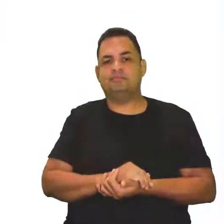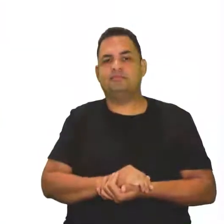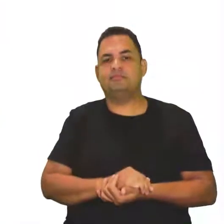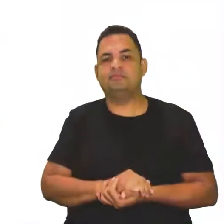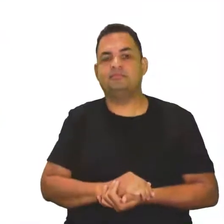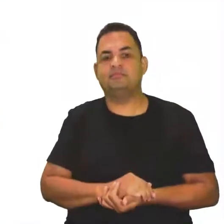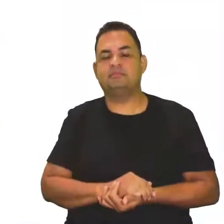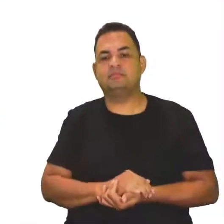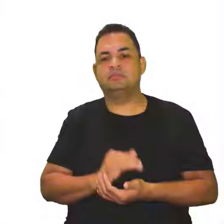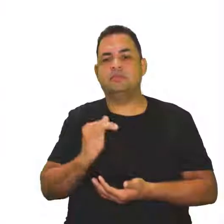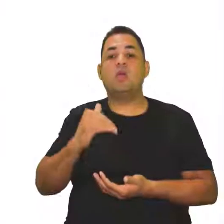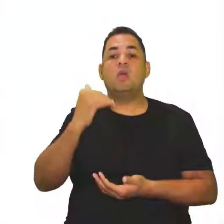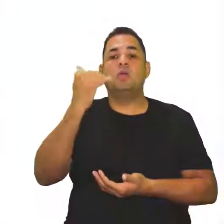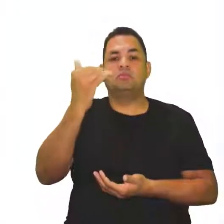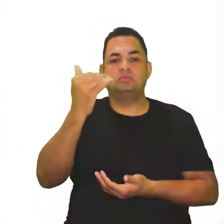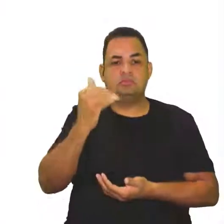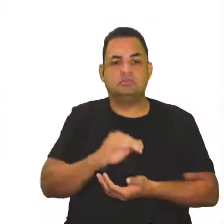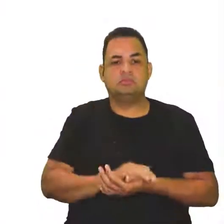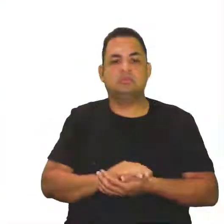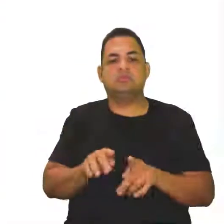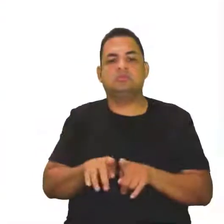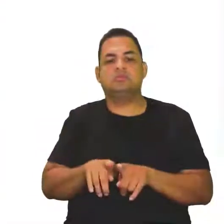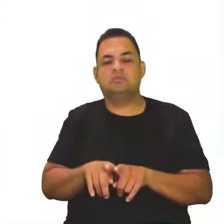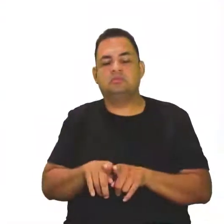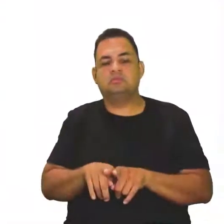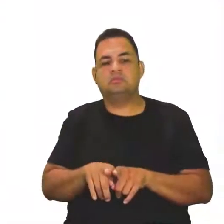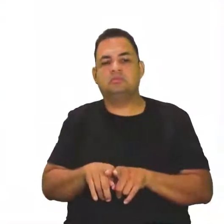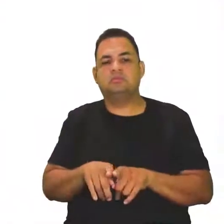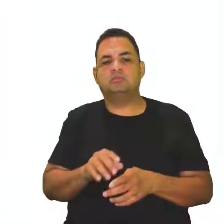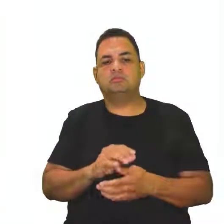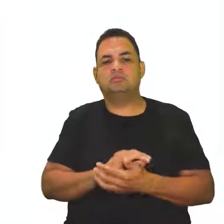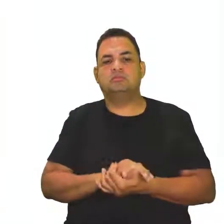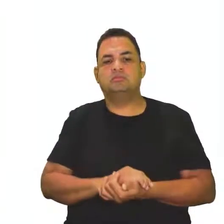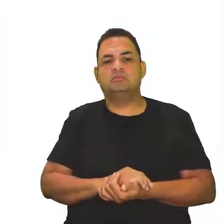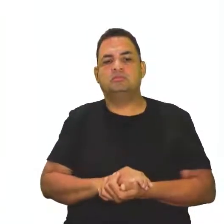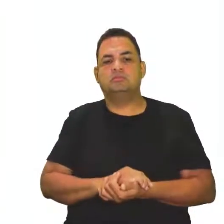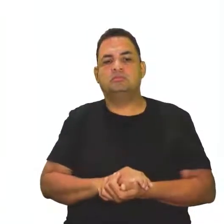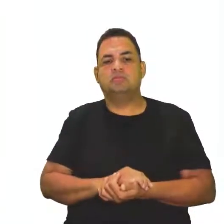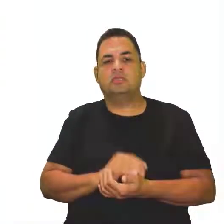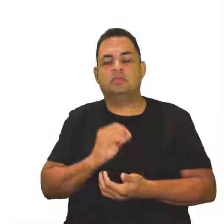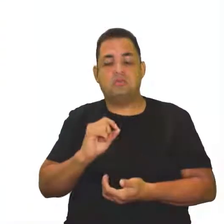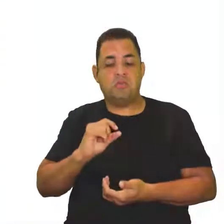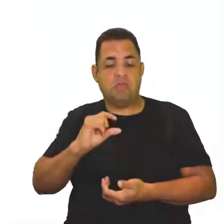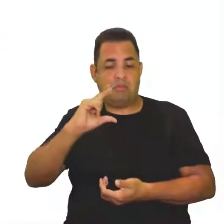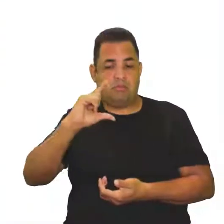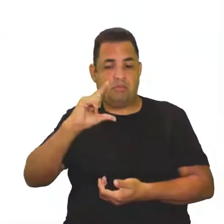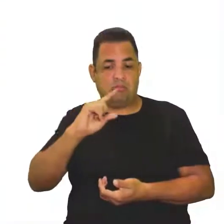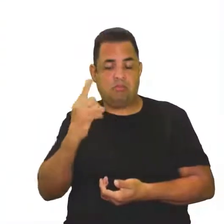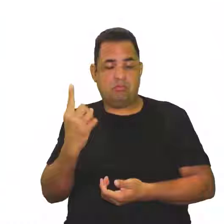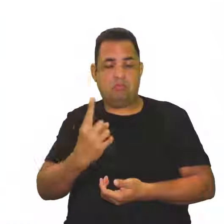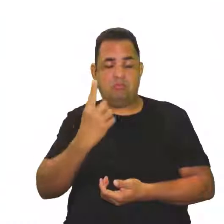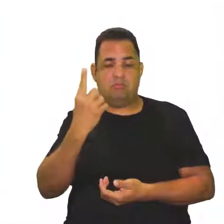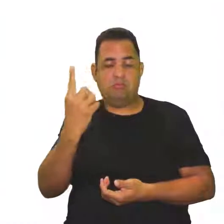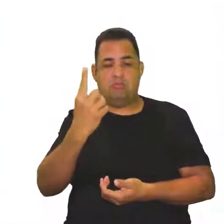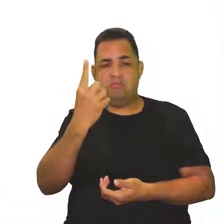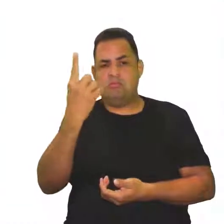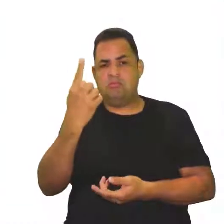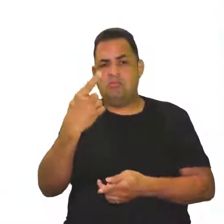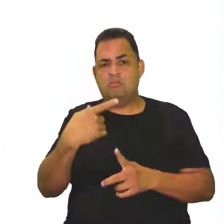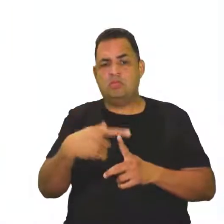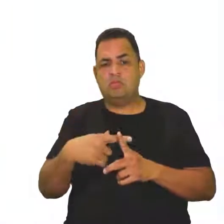dele. E a próxima, assim por diante. Então, ele acaba aumentando a altura por estar